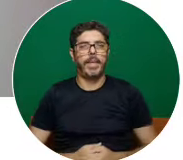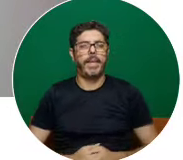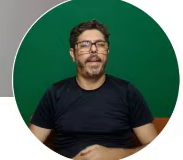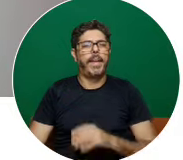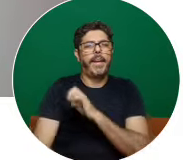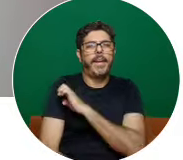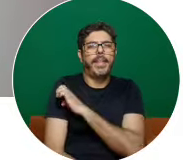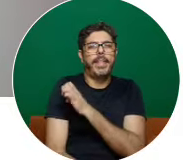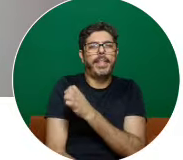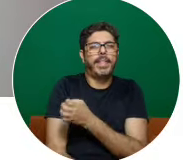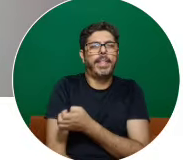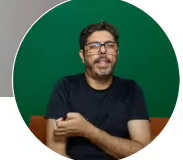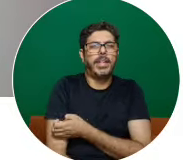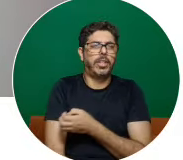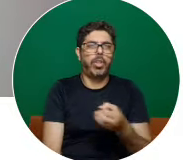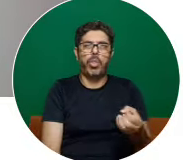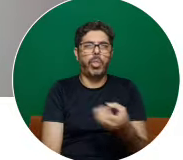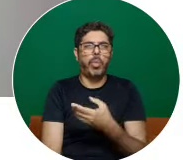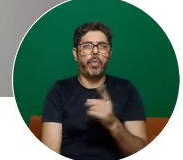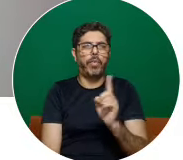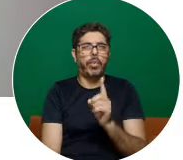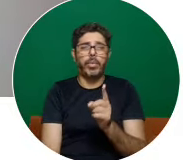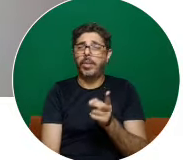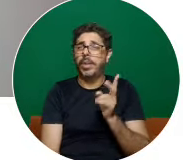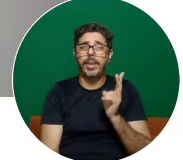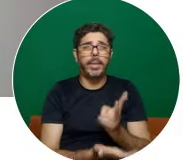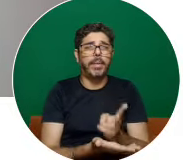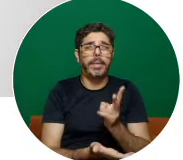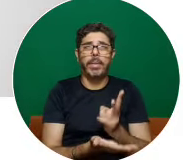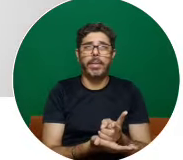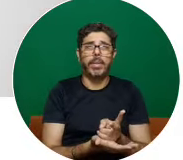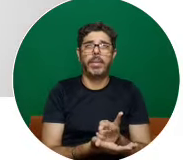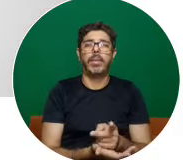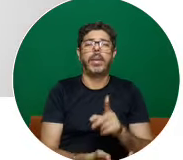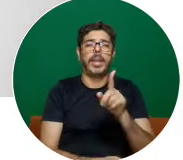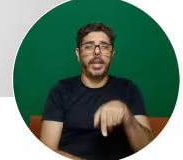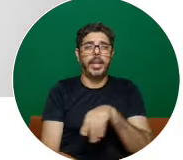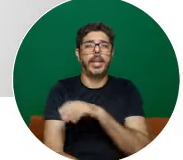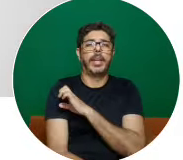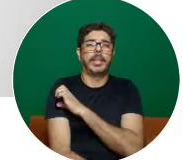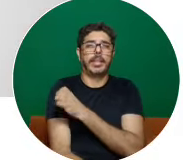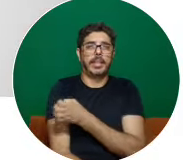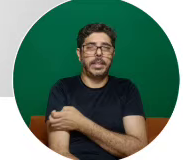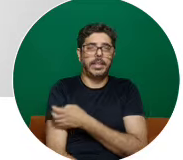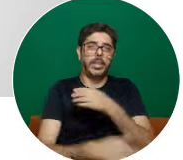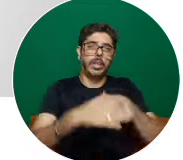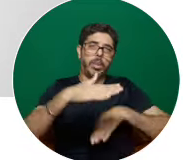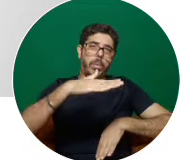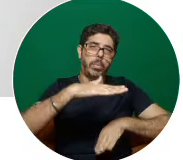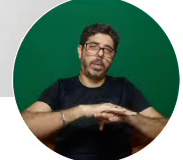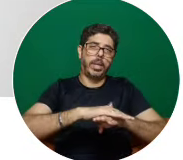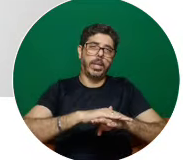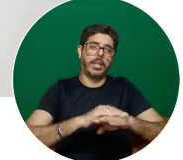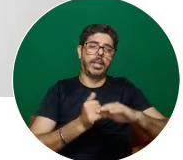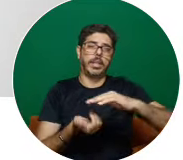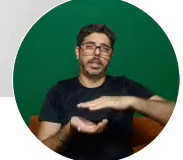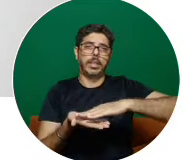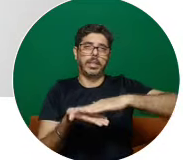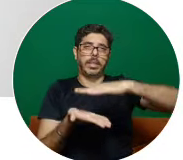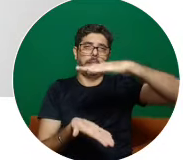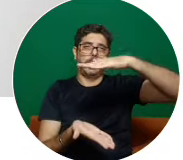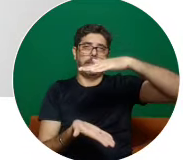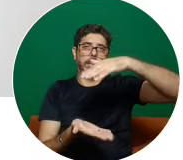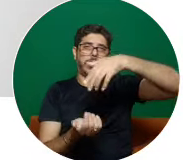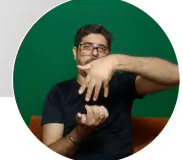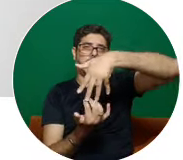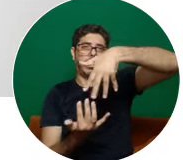não se refere a algum tipo novo, é a mesma energia elétrica de sempre. A energia armazenada num campo elétrico é apenas uma forma diferente